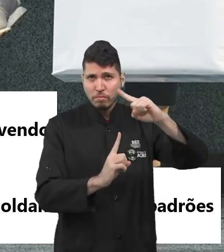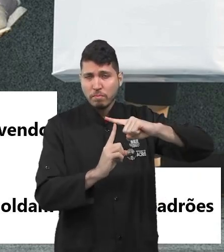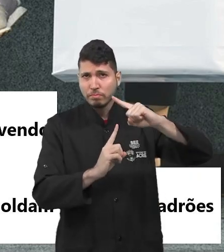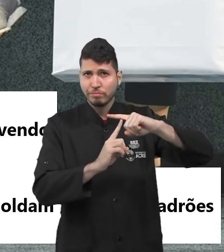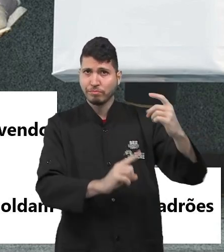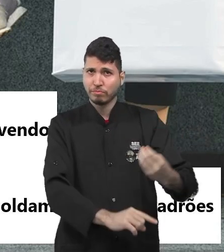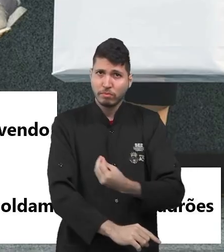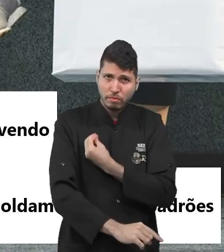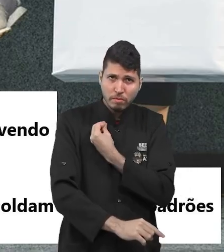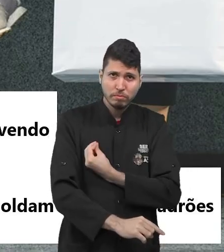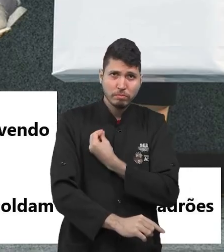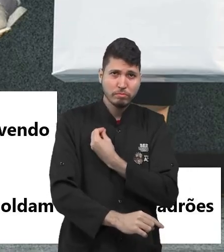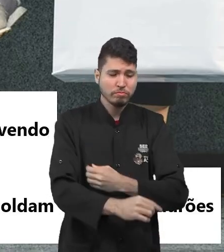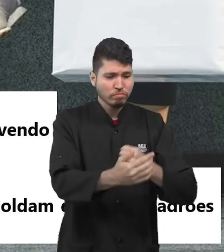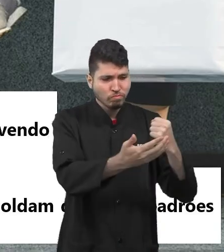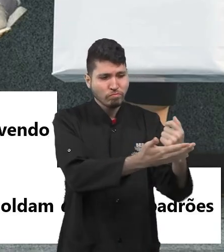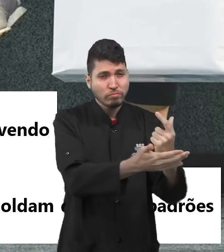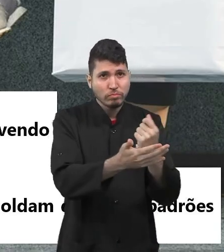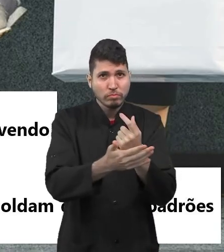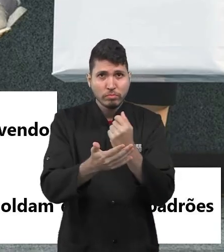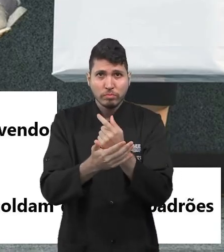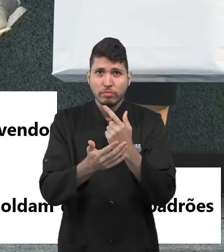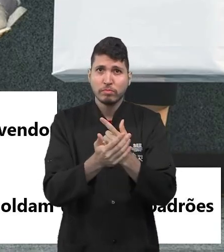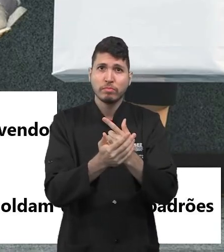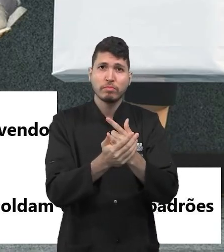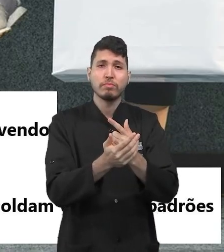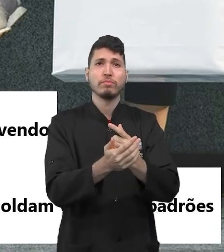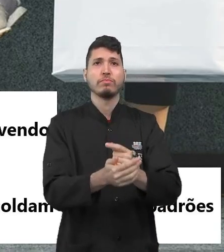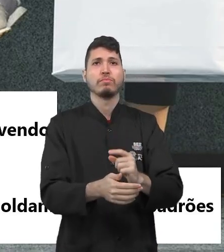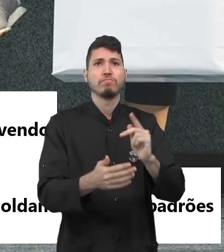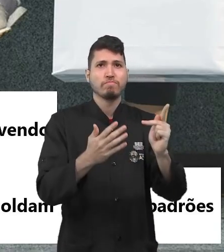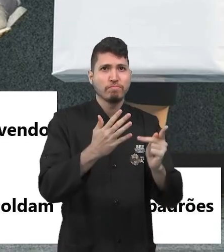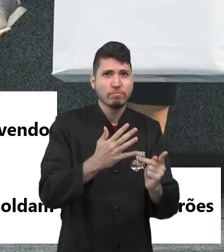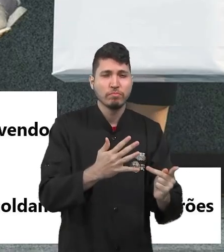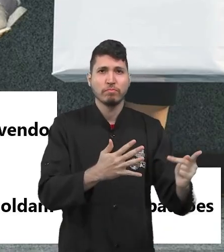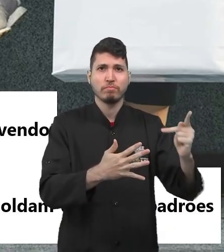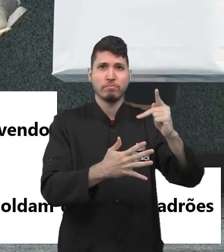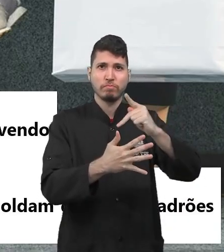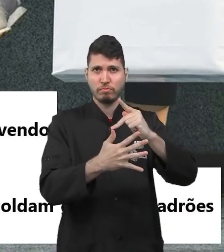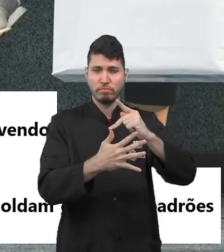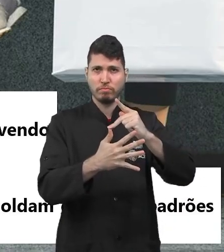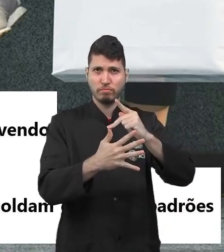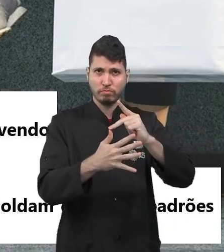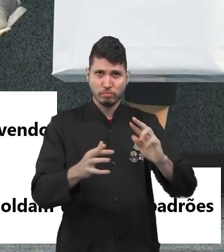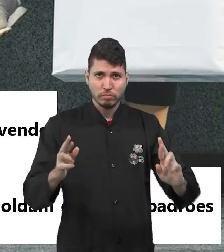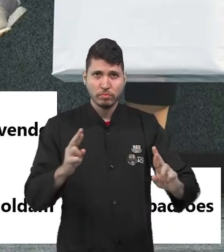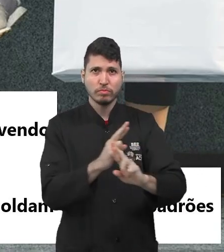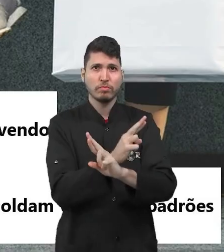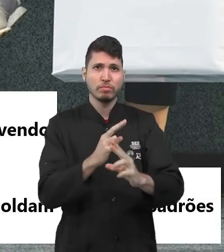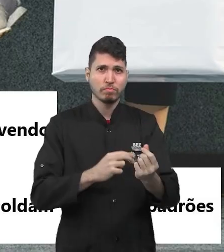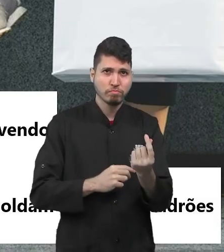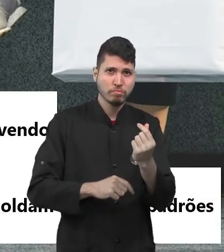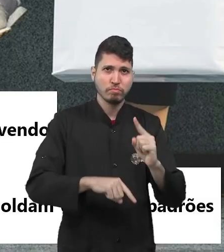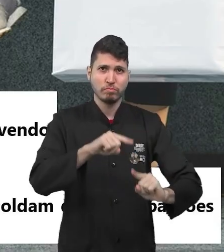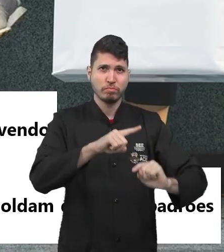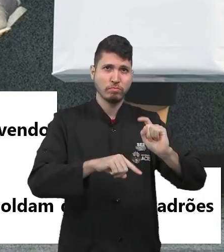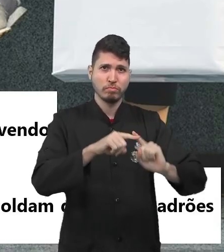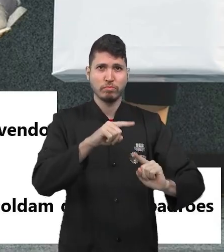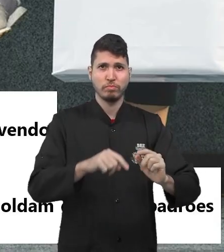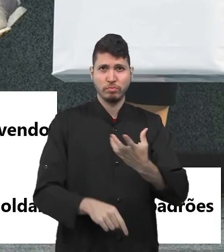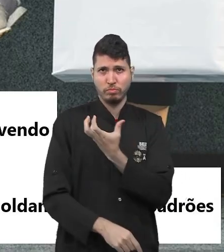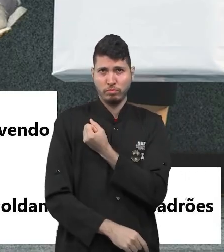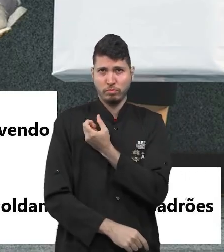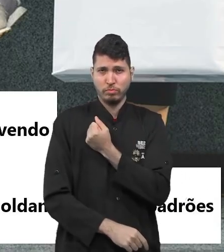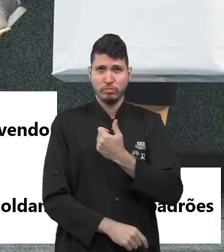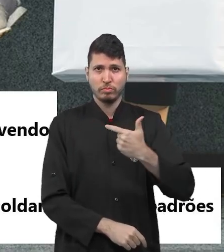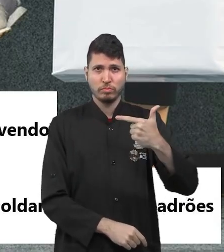vida onde o consumo é priorizado em relação ao valor do produto. No item 2,